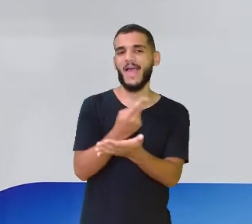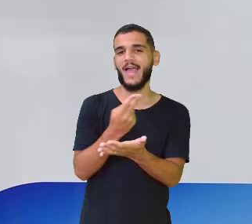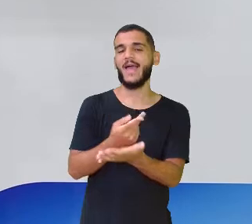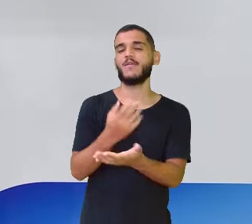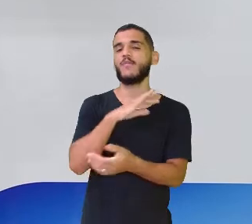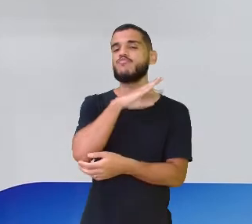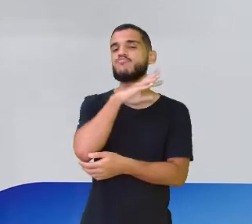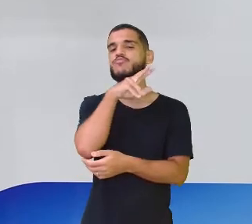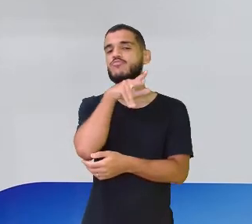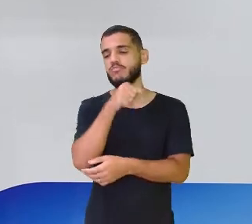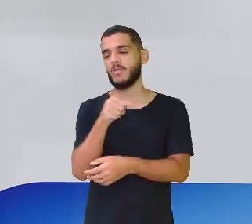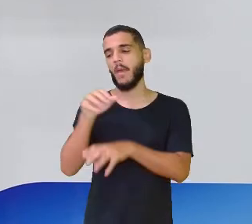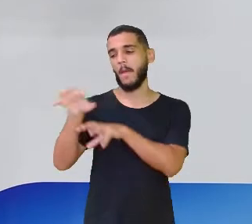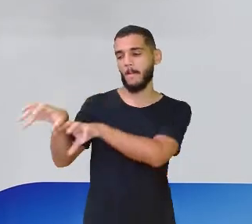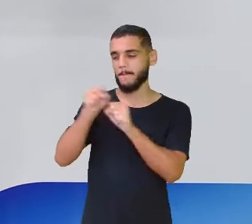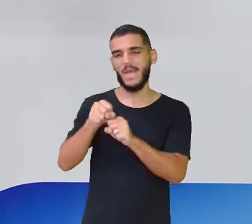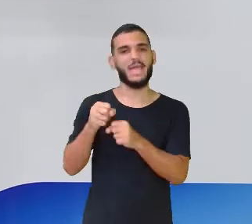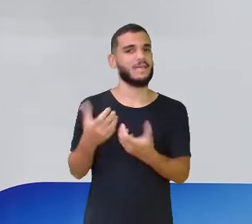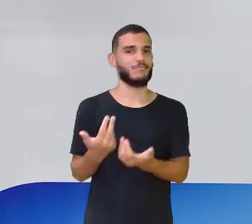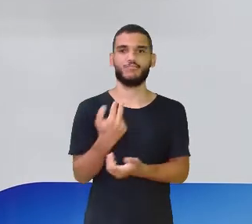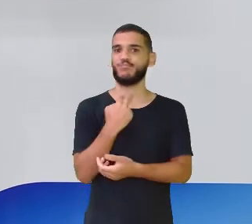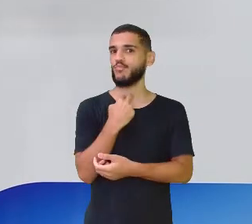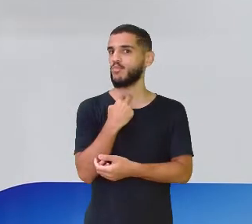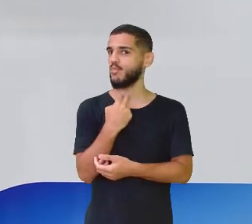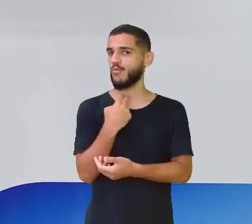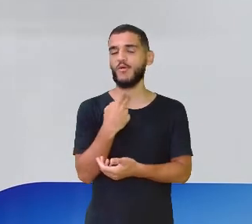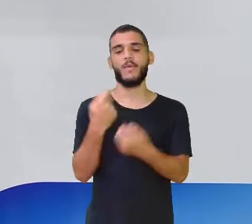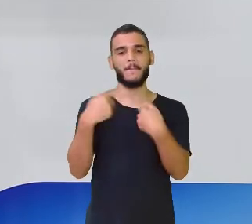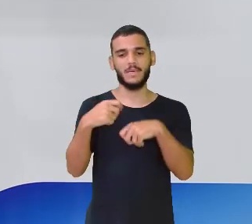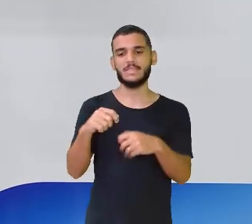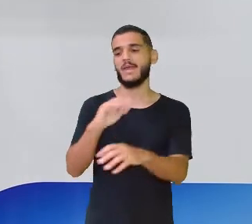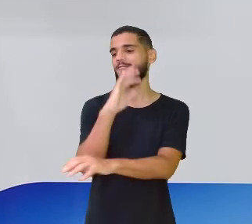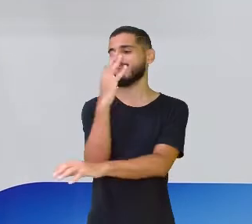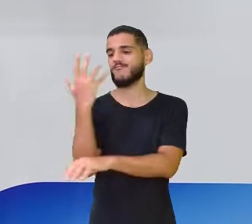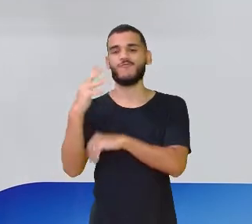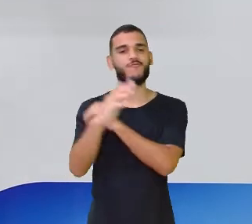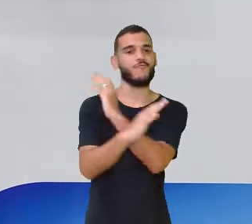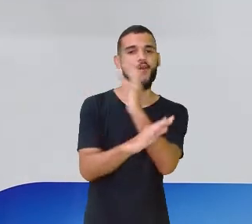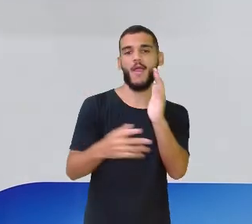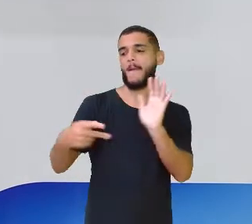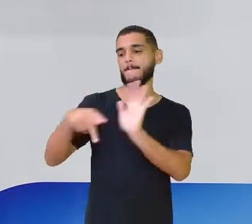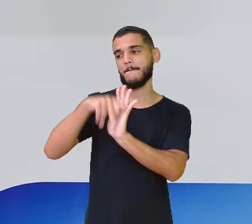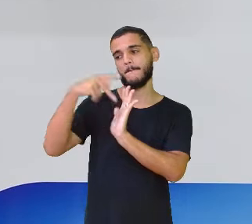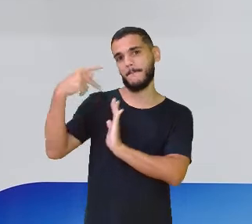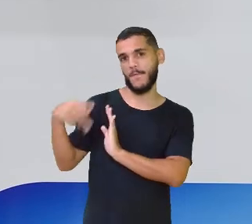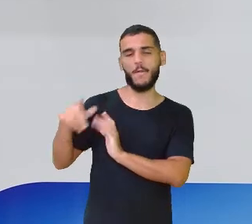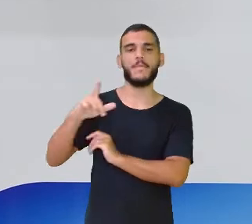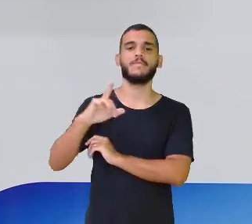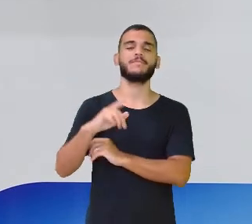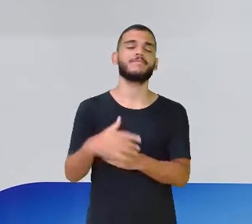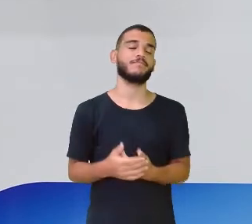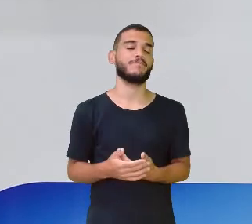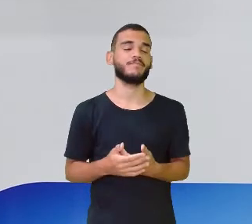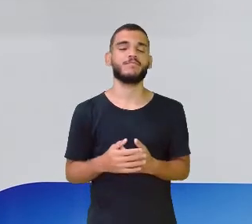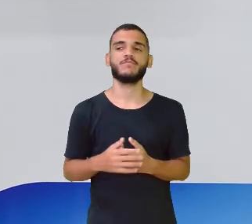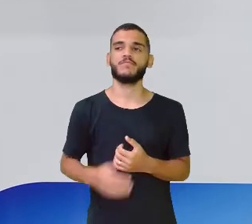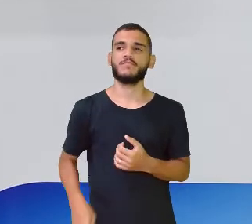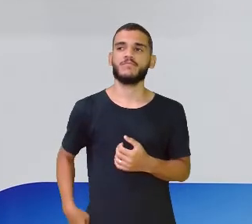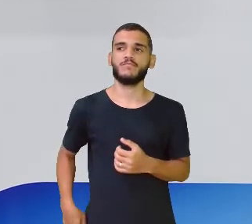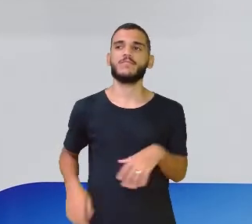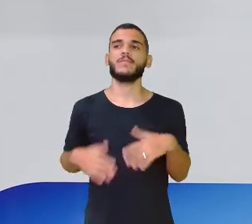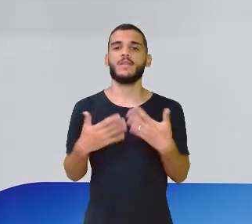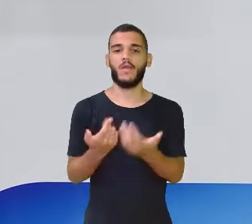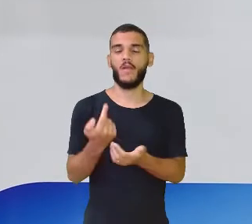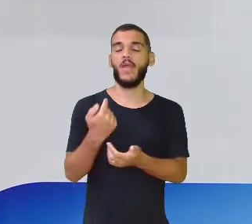animal silvestre tem que viver lá, ó, na sua florestinha, na sua casinha. A gente tem os animais domésticos e eu sou super